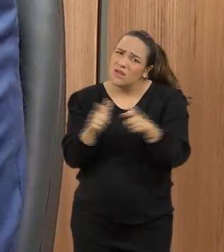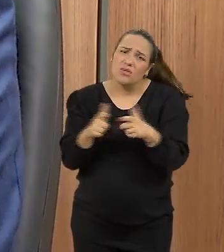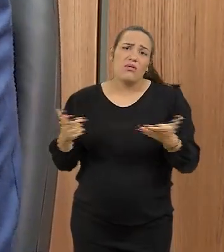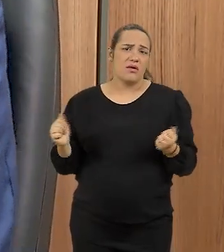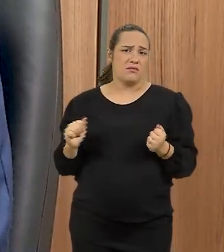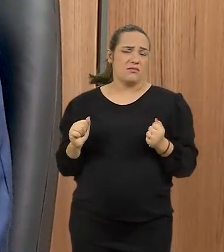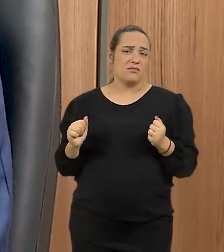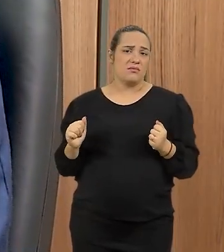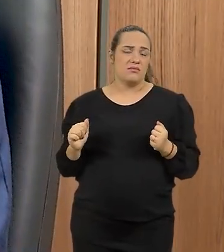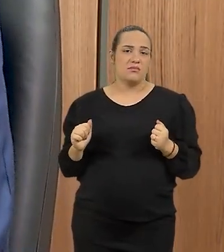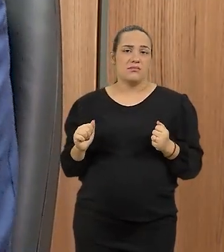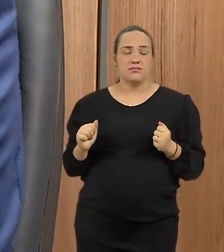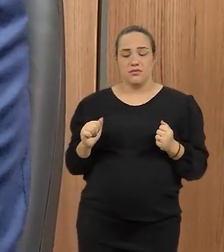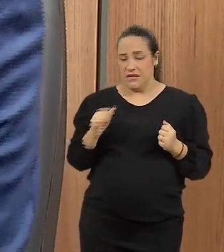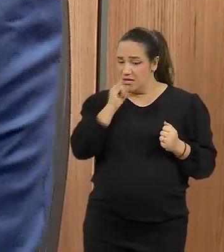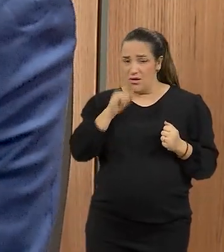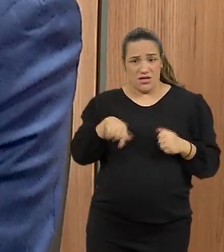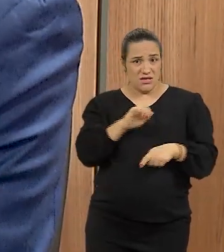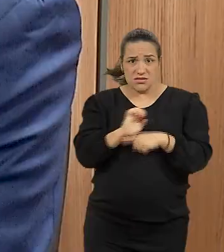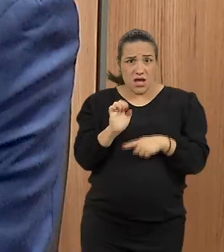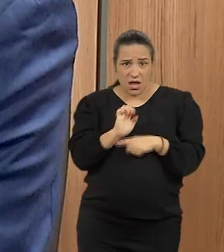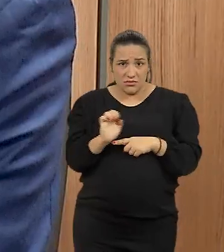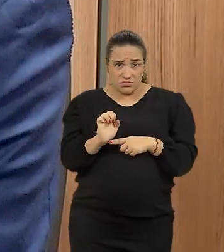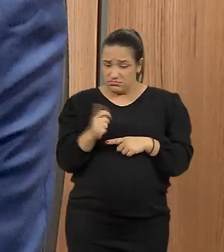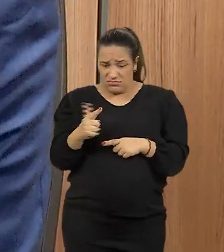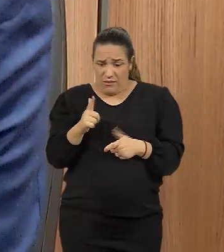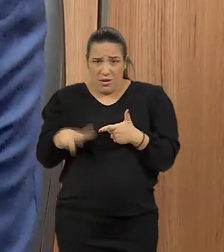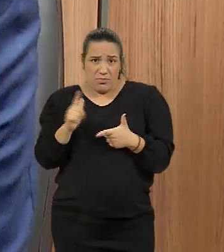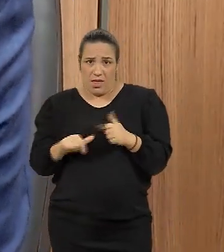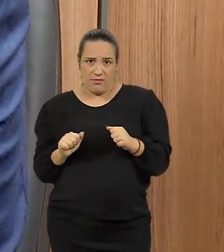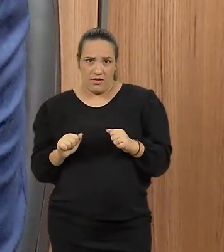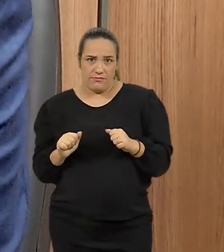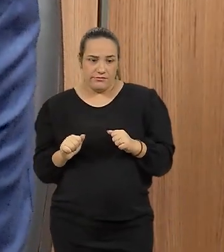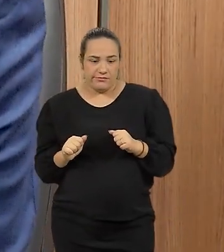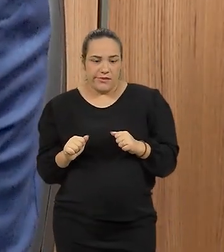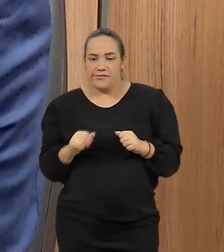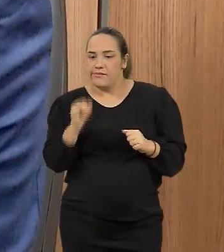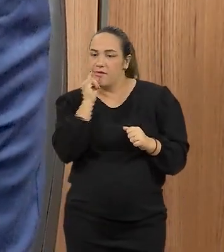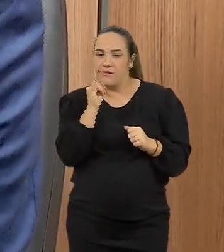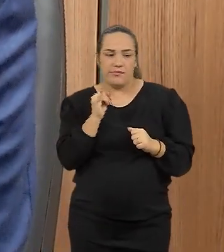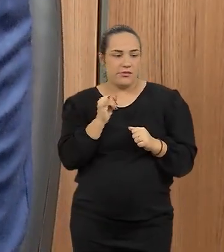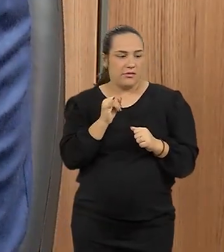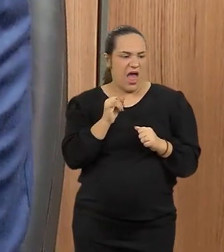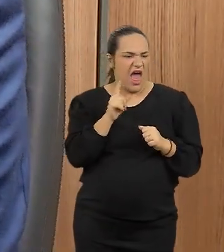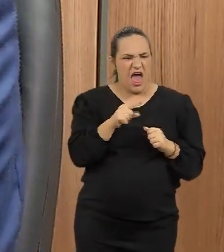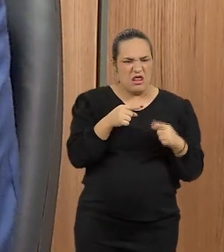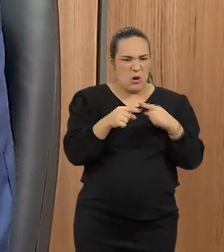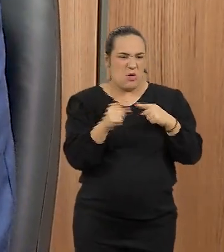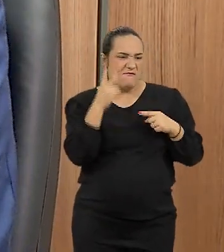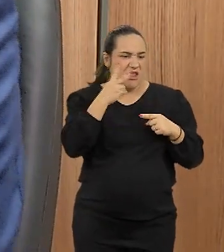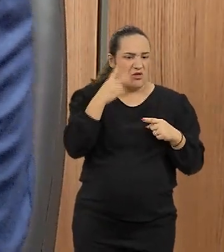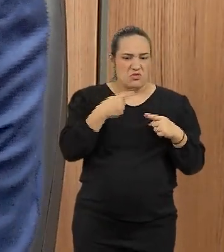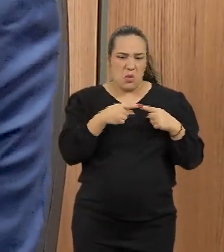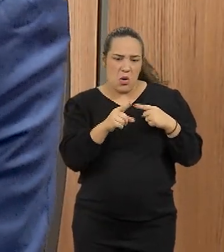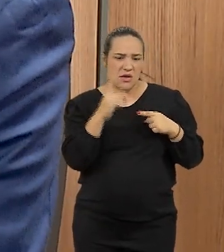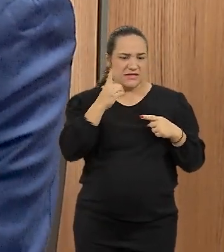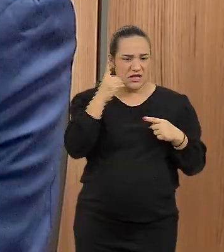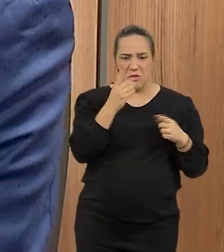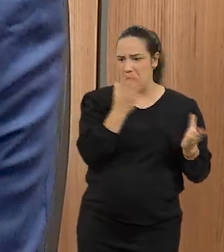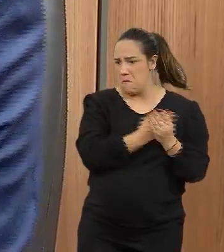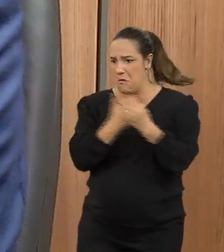Como, por exemplo, nós não temos esse mesmo problema no âmbito da justiça estadual, nós não temos uma judicialização extrema da política no nosso